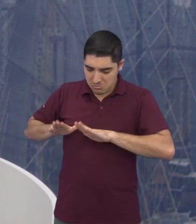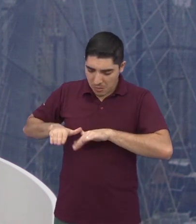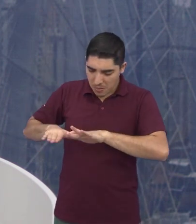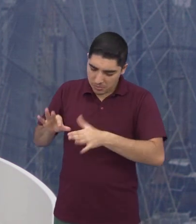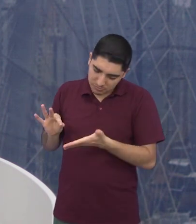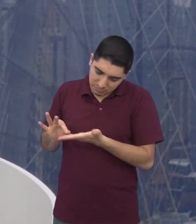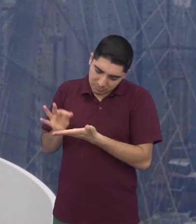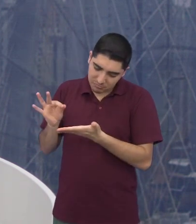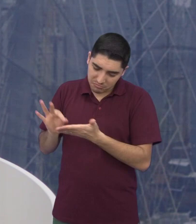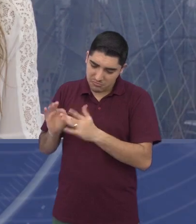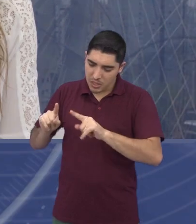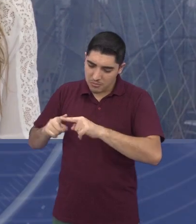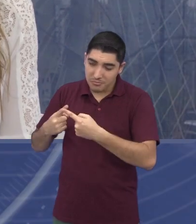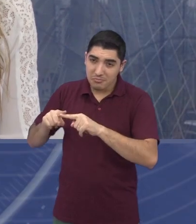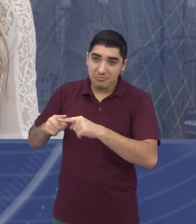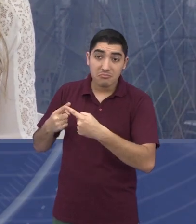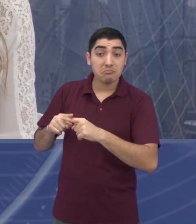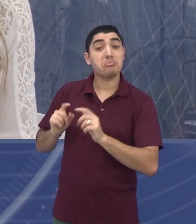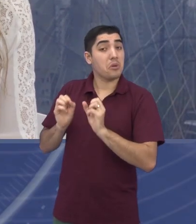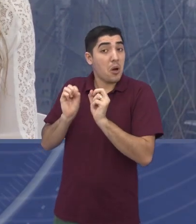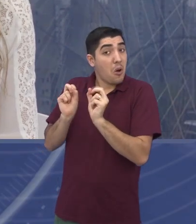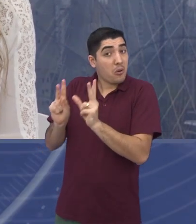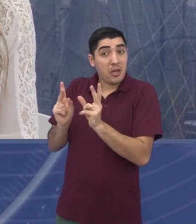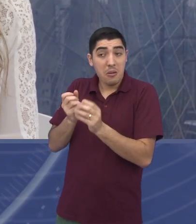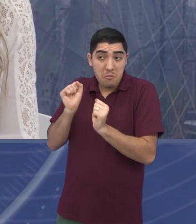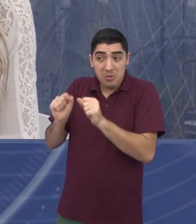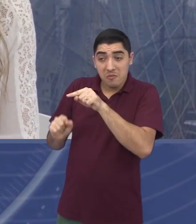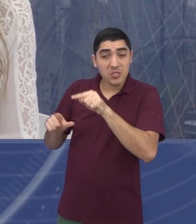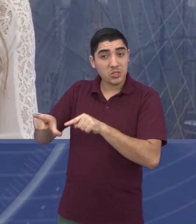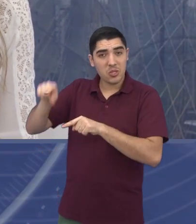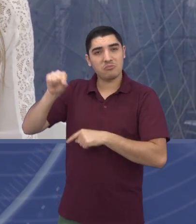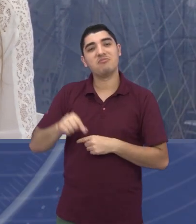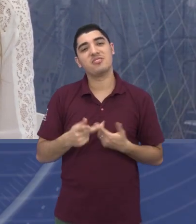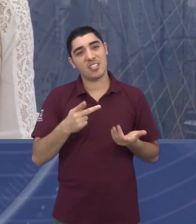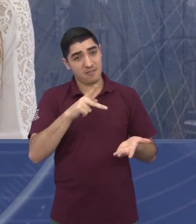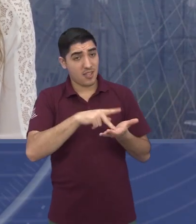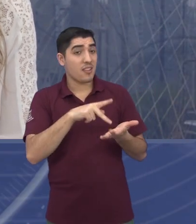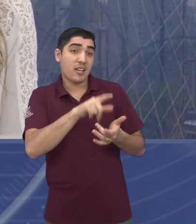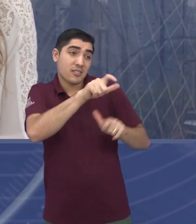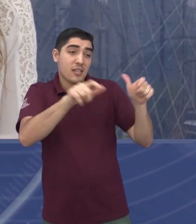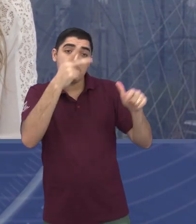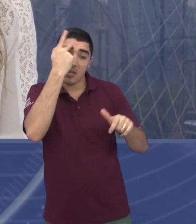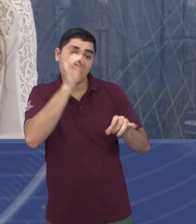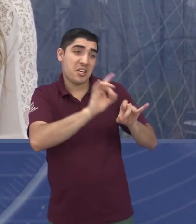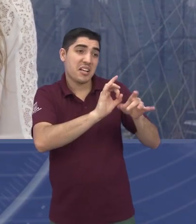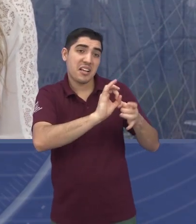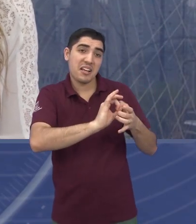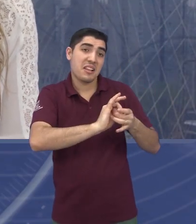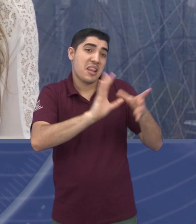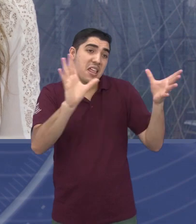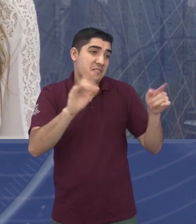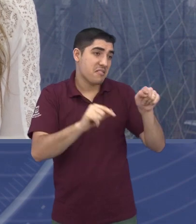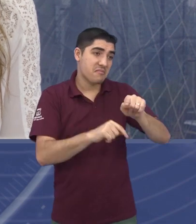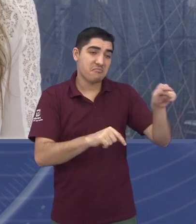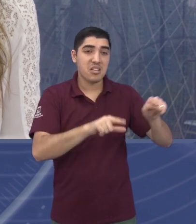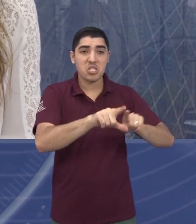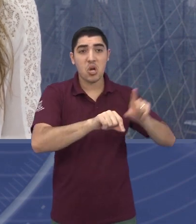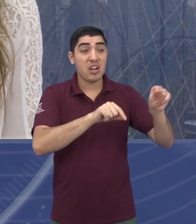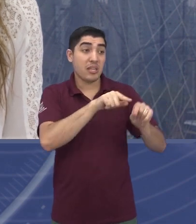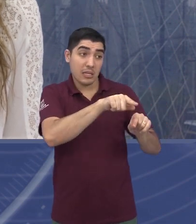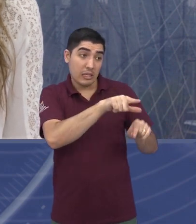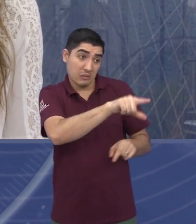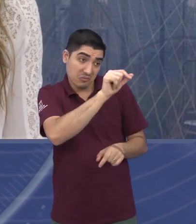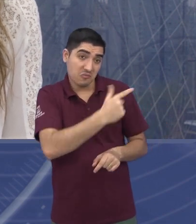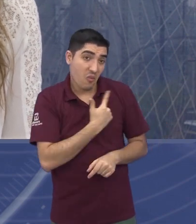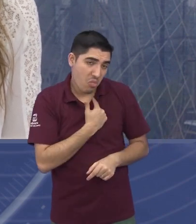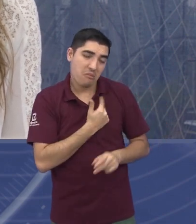tá tudo bem, né? Essa pode ser uma opção. É liberdade de escolha, né? Eu acho que a liberdade tem que ser e deve ser